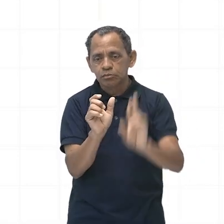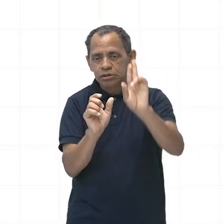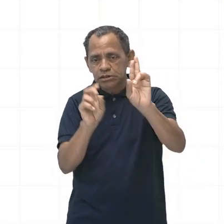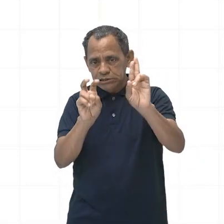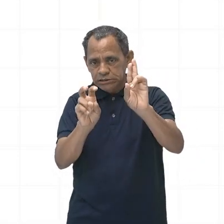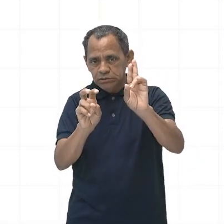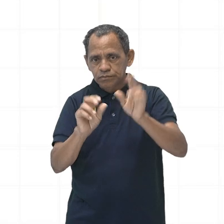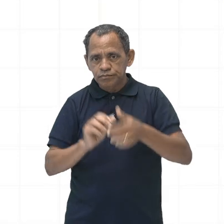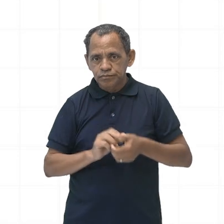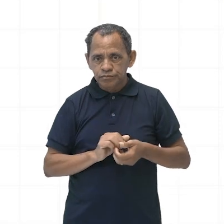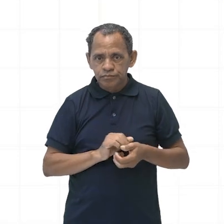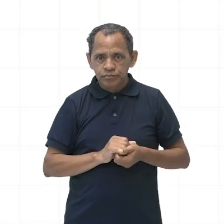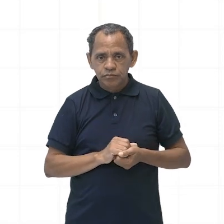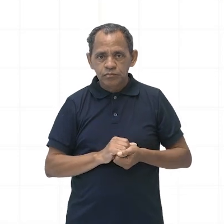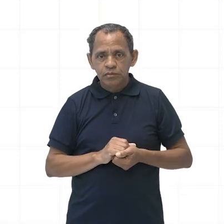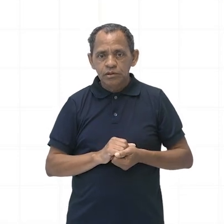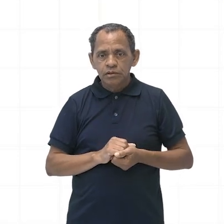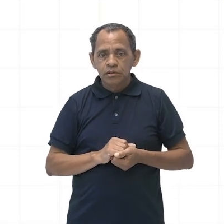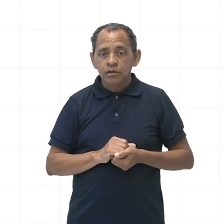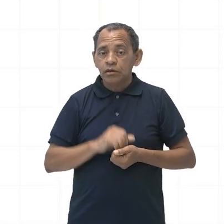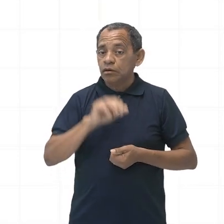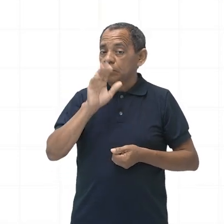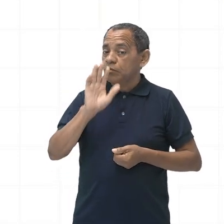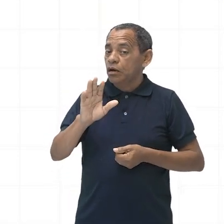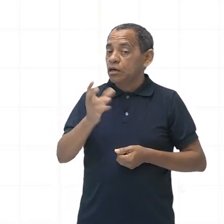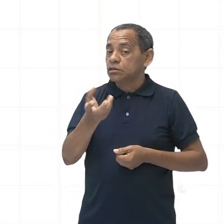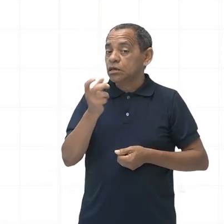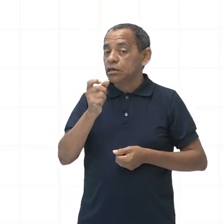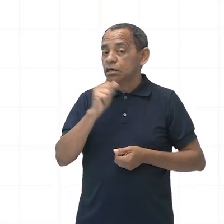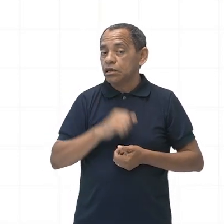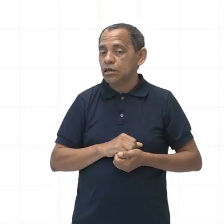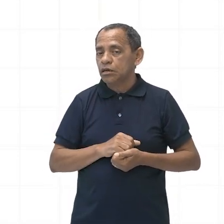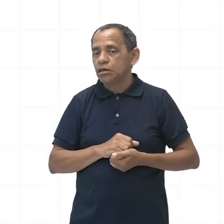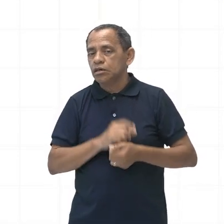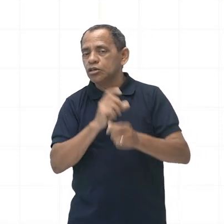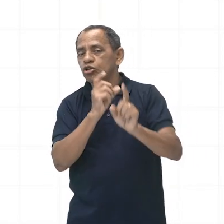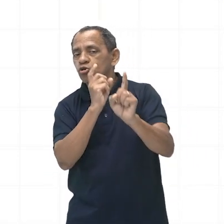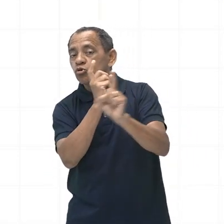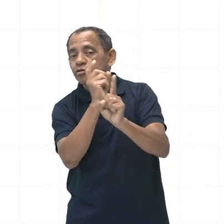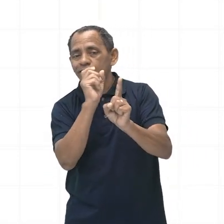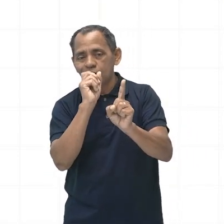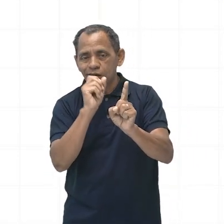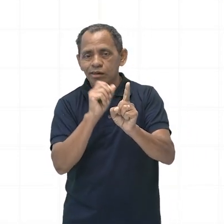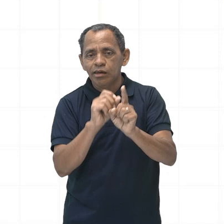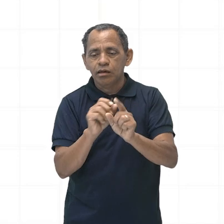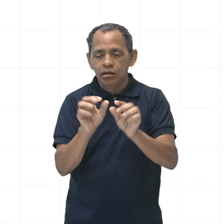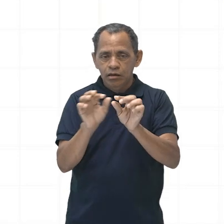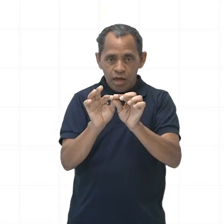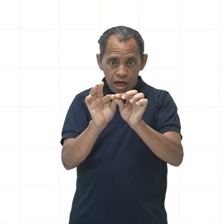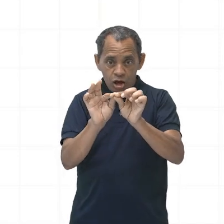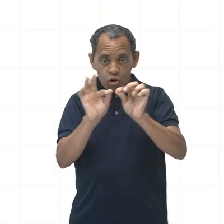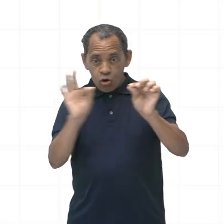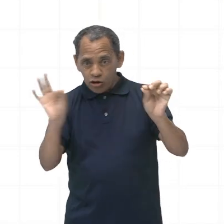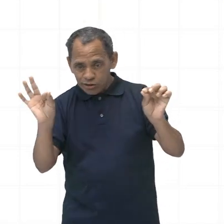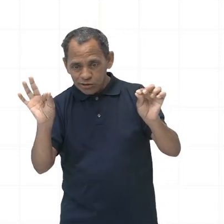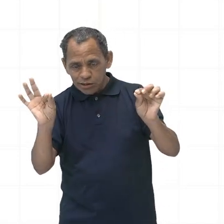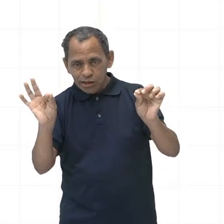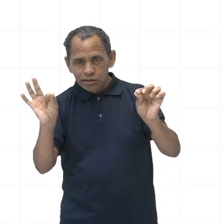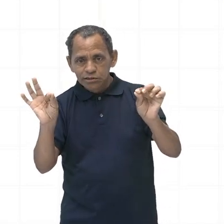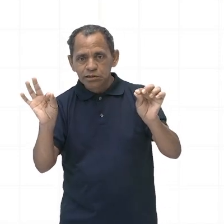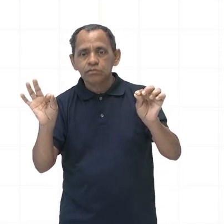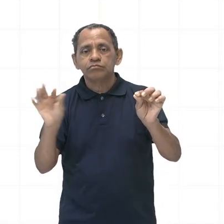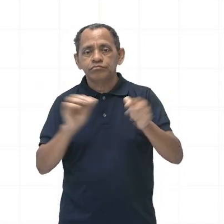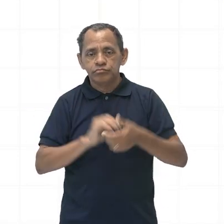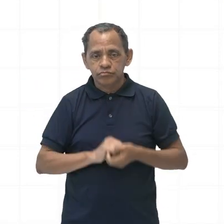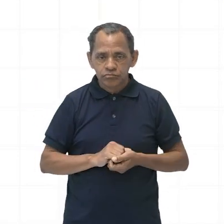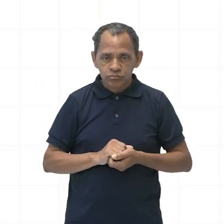unidades. E agora? Eu quero descobrir qual é a coordenada do ponto A, correto? Então, eu